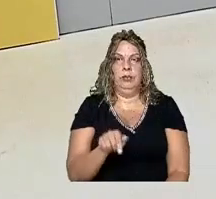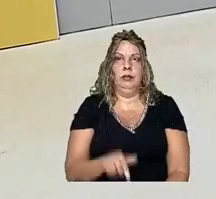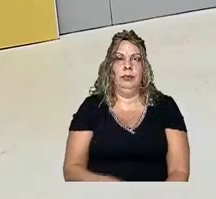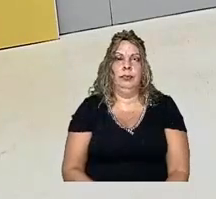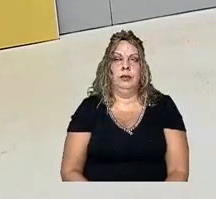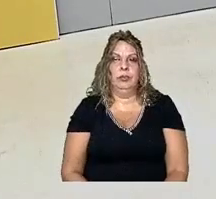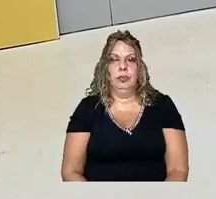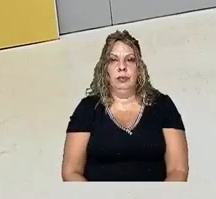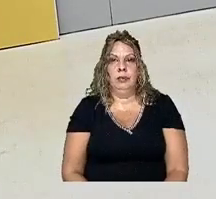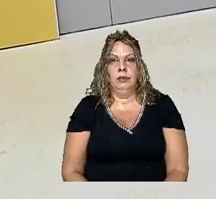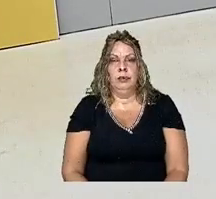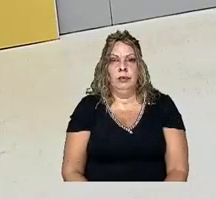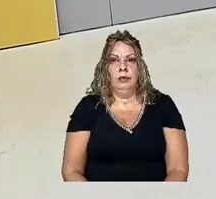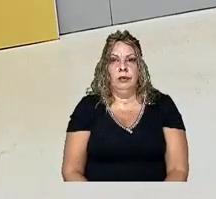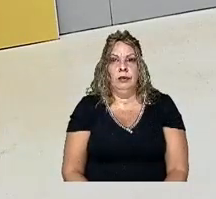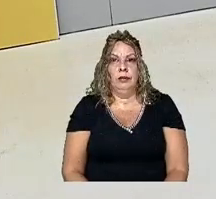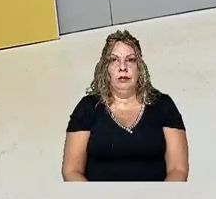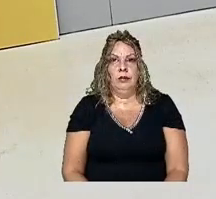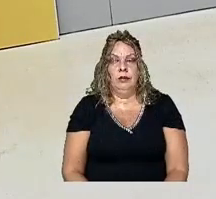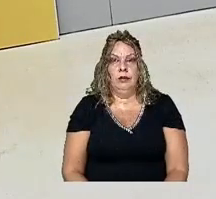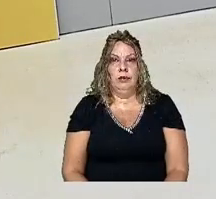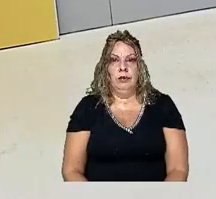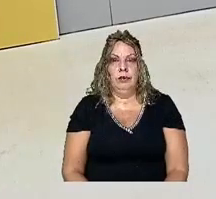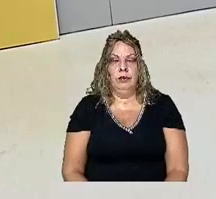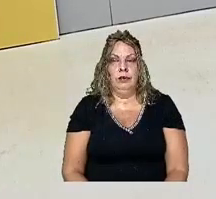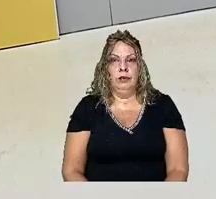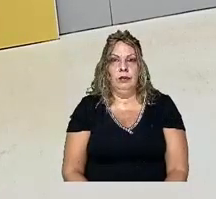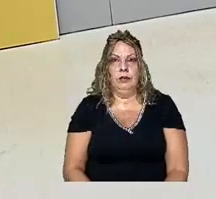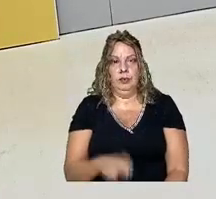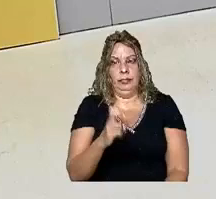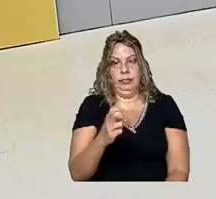57, bolinha que sobe eu chamo e você marca é